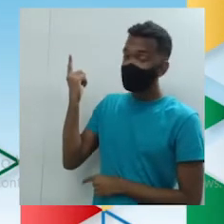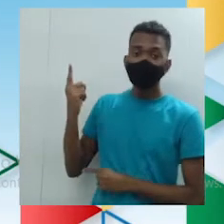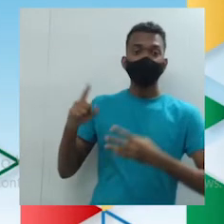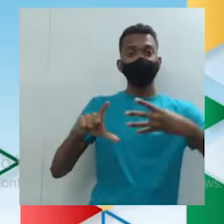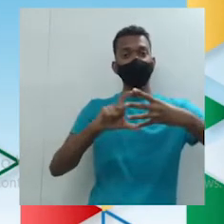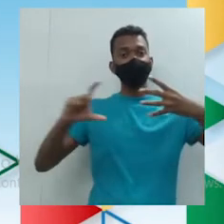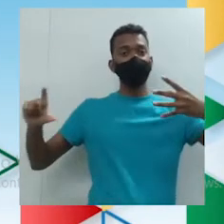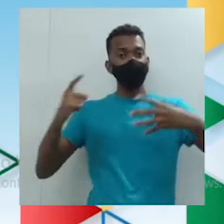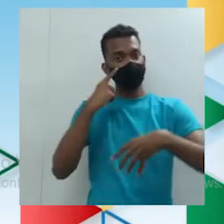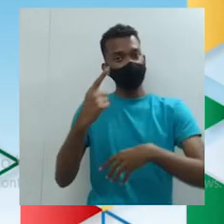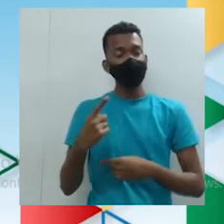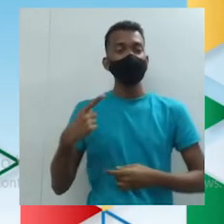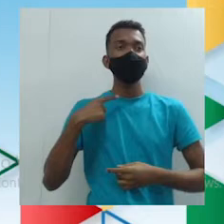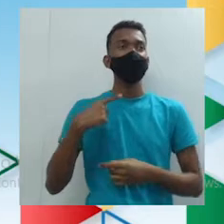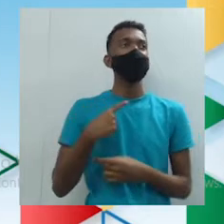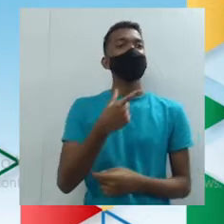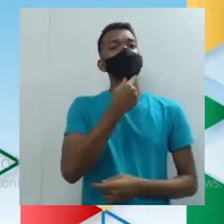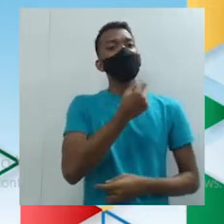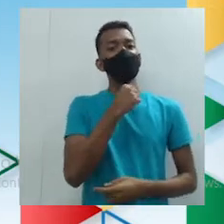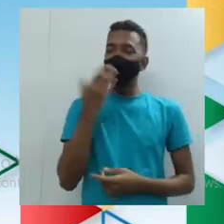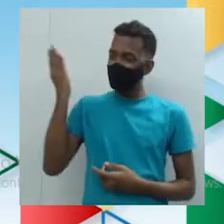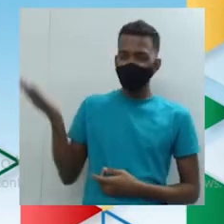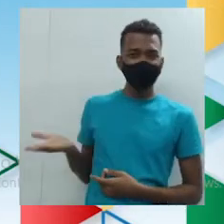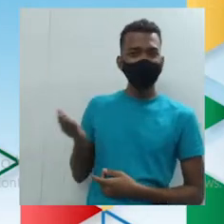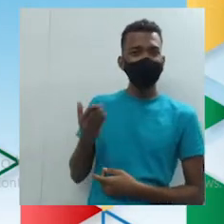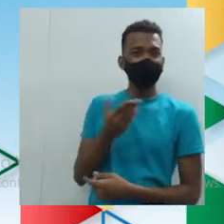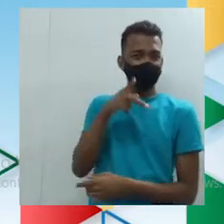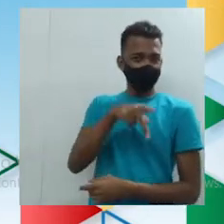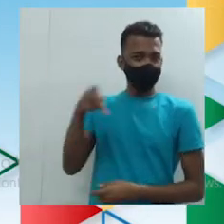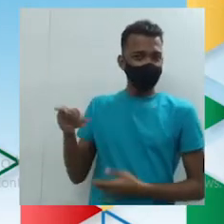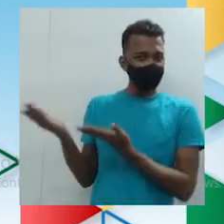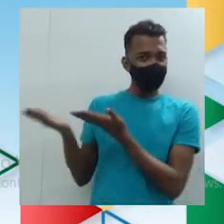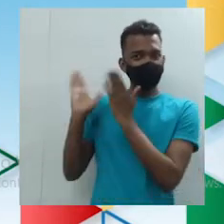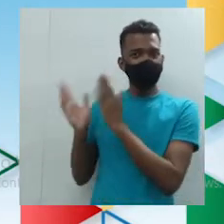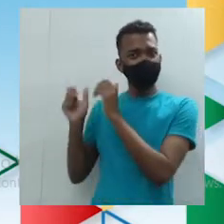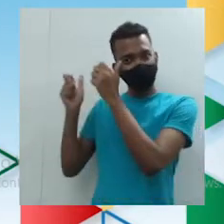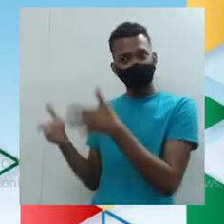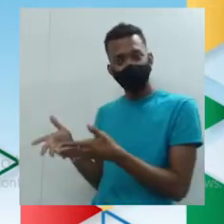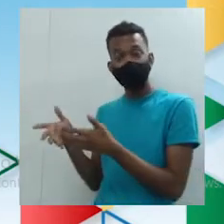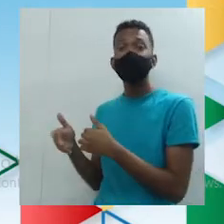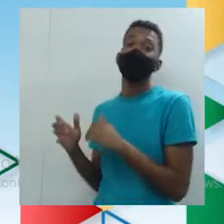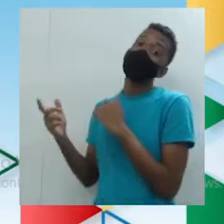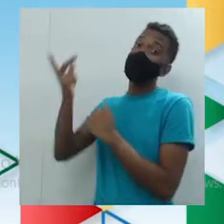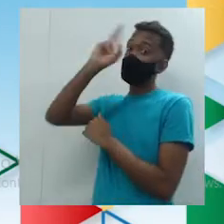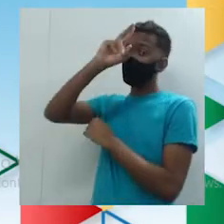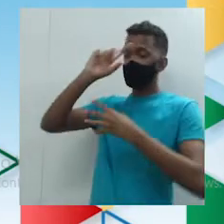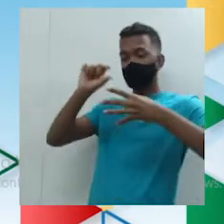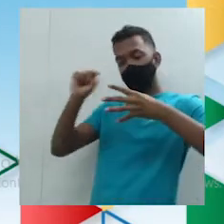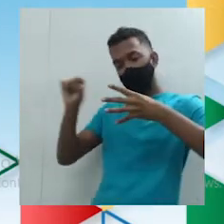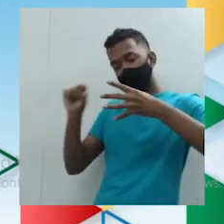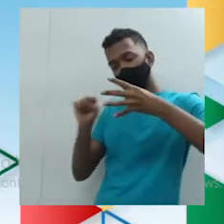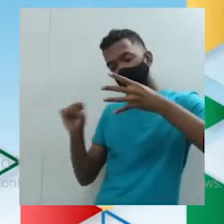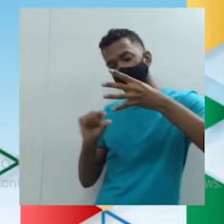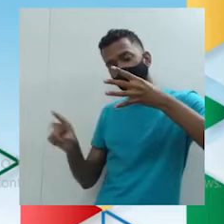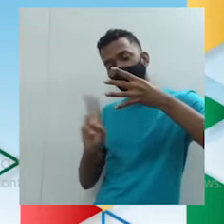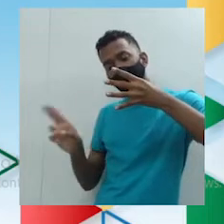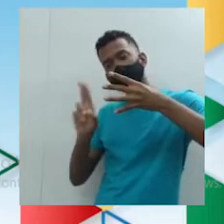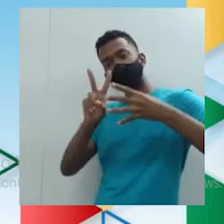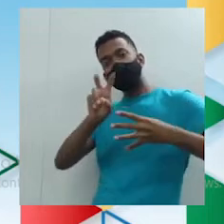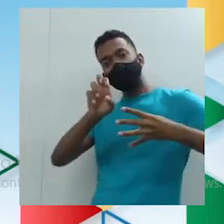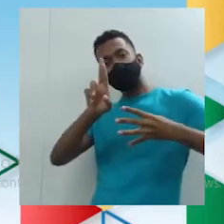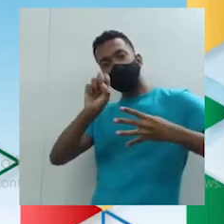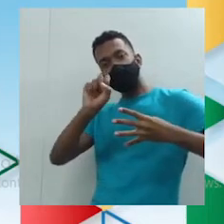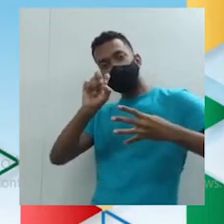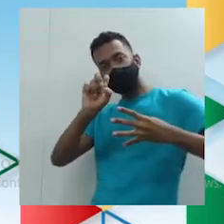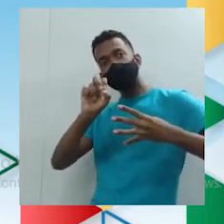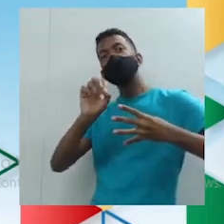quadra. Quando nós temos aqui o professor Jamerson falando, primeiro, repito, é uma quadra. Lembrar que cada linha décima é chamada de verso, certo?